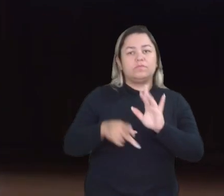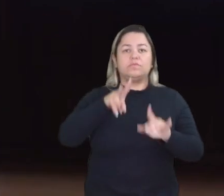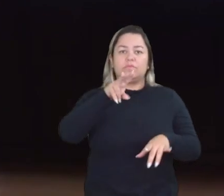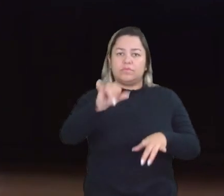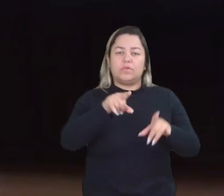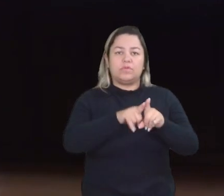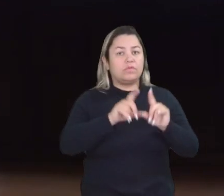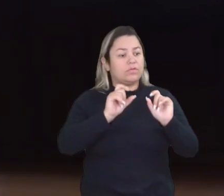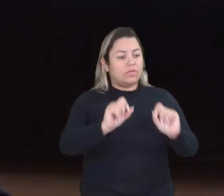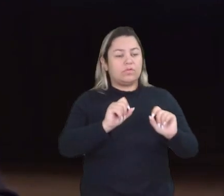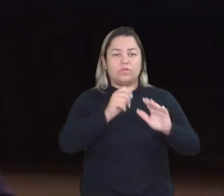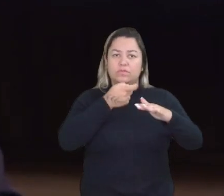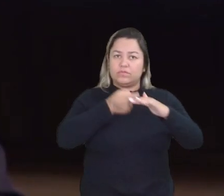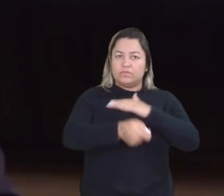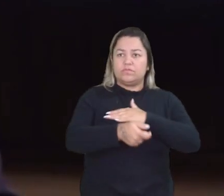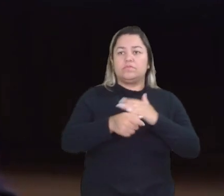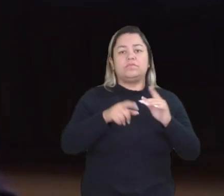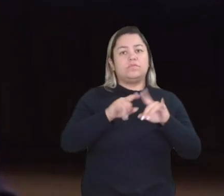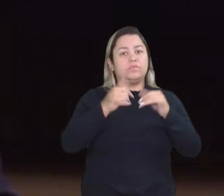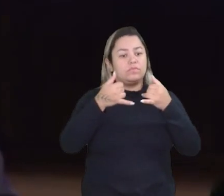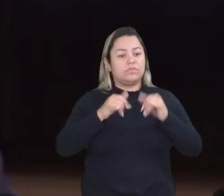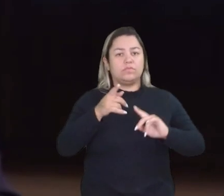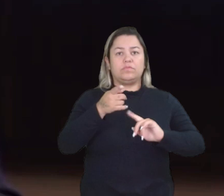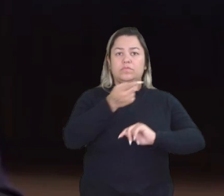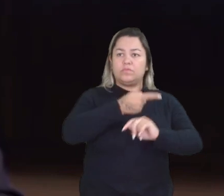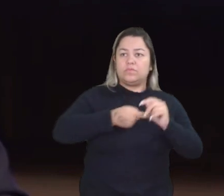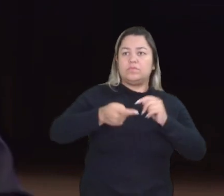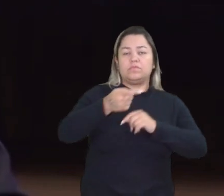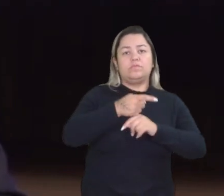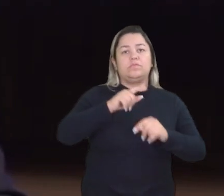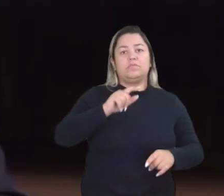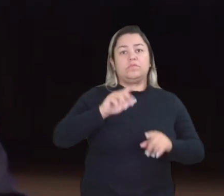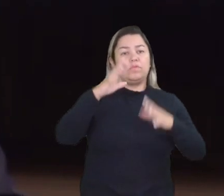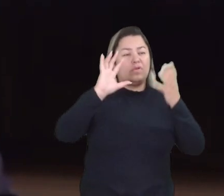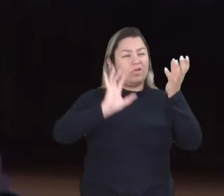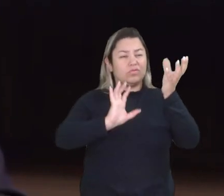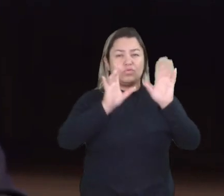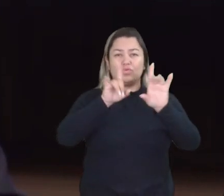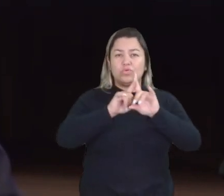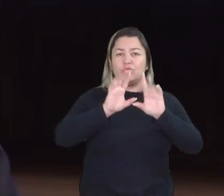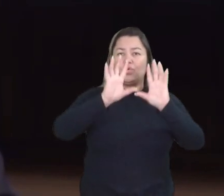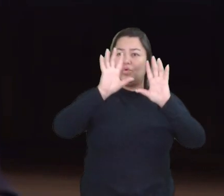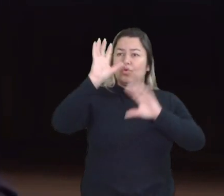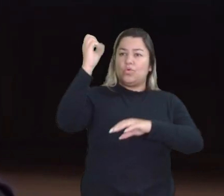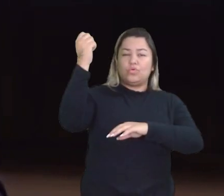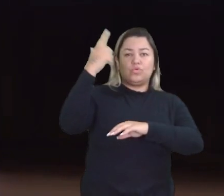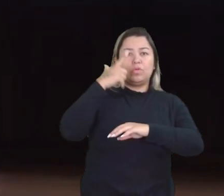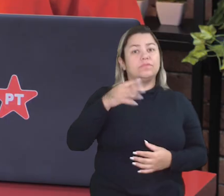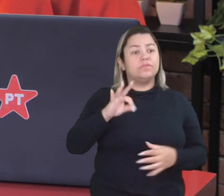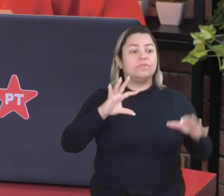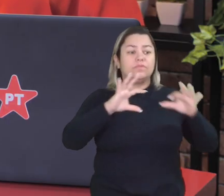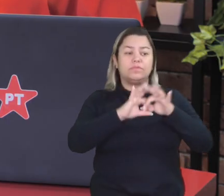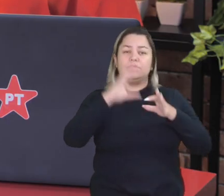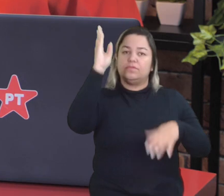vão atrair investimentos na chamada transição ecológica, na economia verde, energia solar, energia eólica, biocombustíveis no nosso